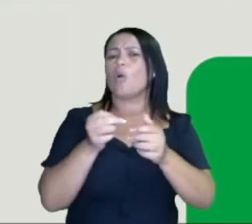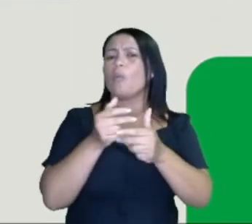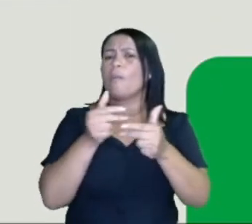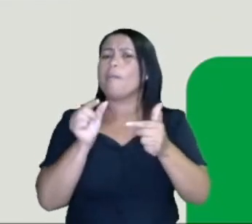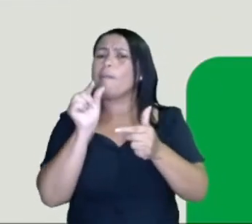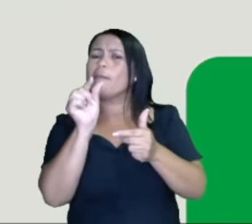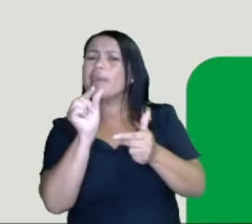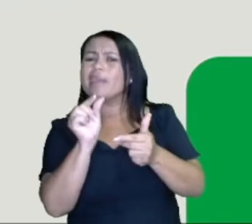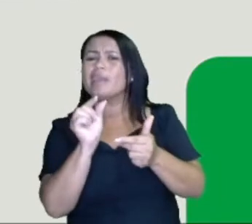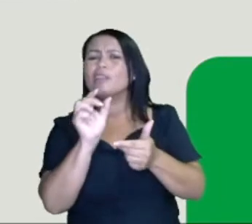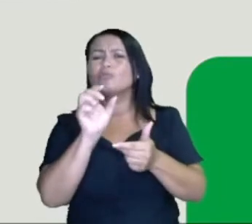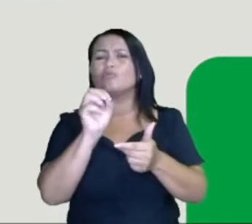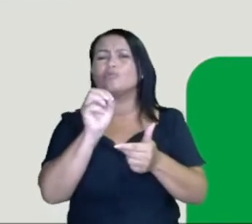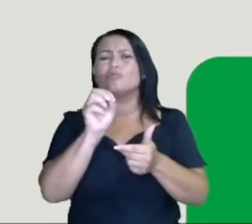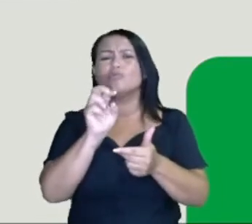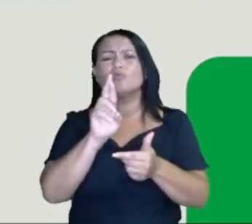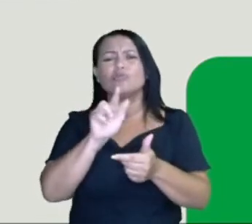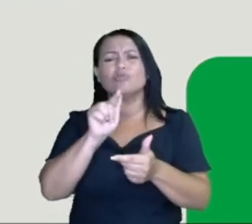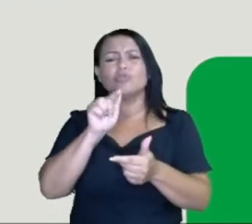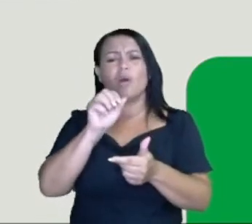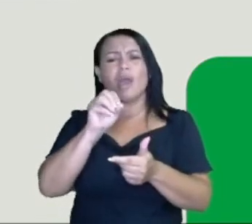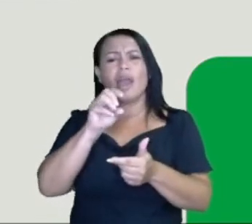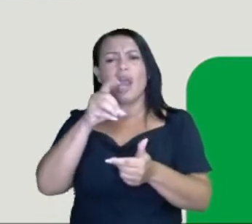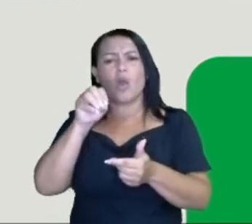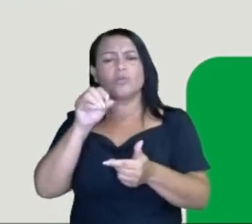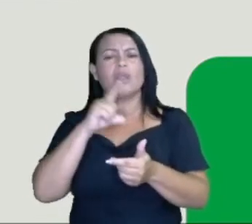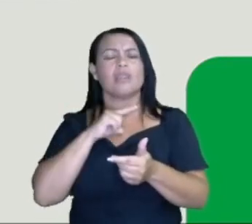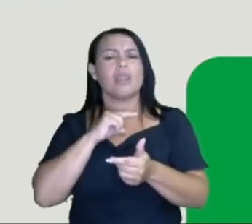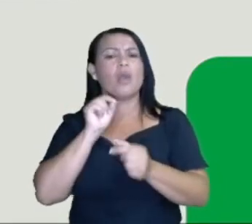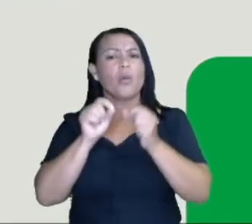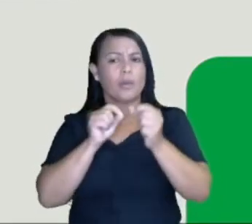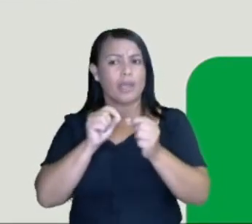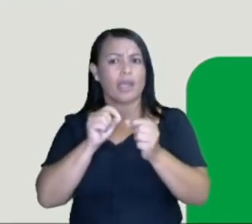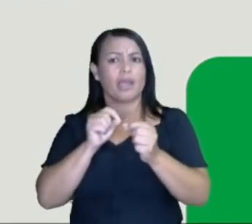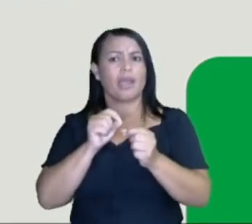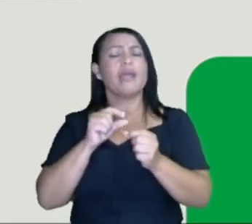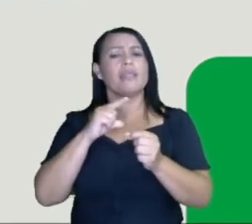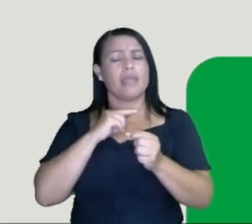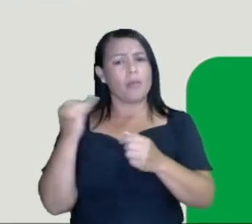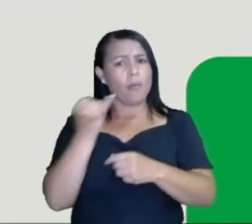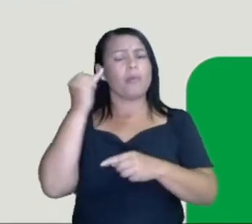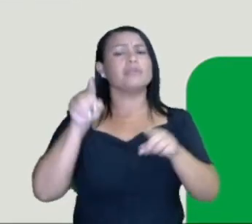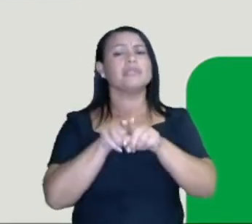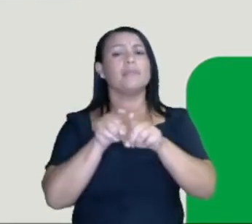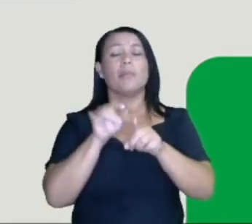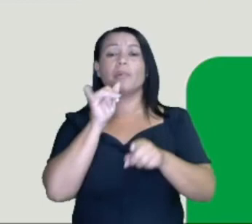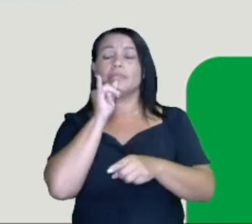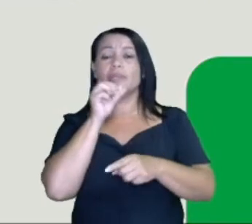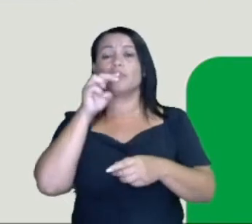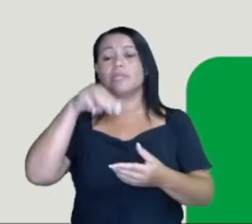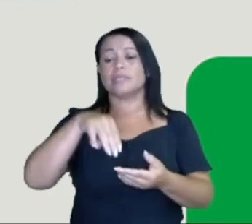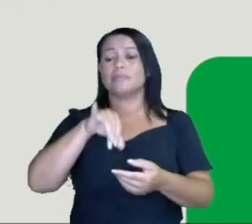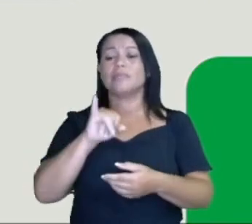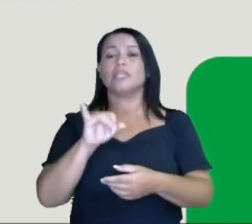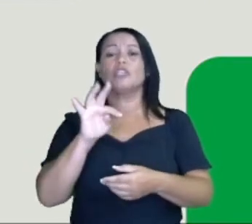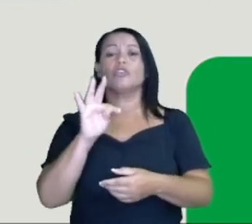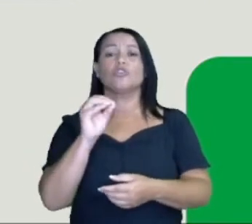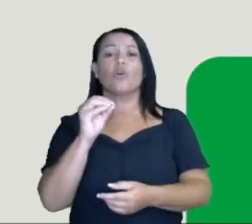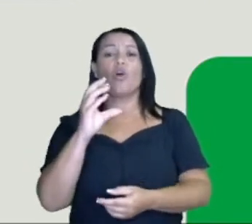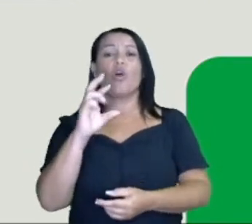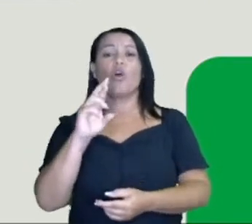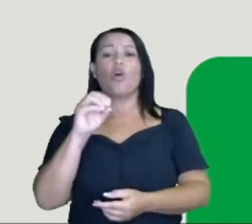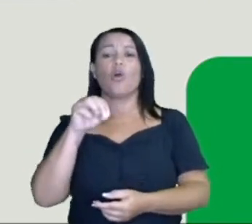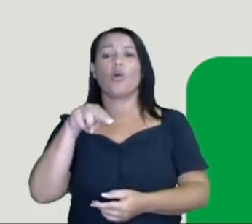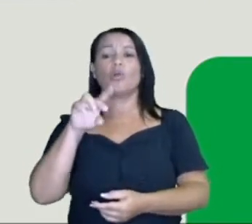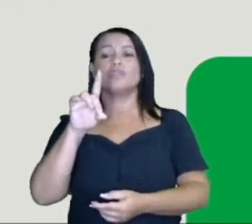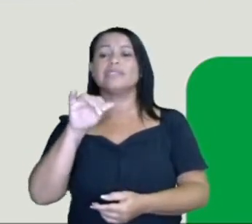da célula, cada uma desempenha uma determinada função. Temos, por exemplo, organelas como mitocôndrias, que auxiliam a produção de